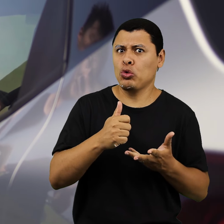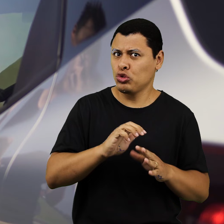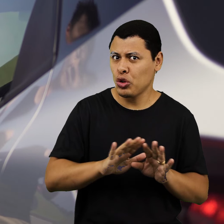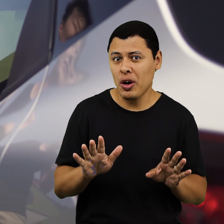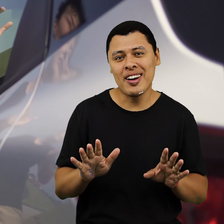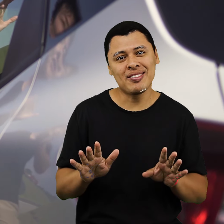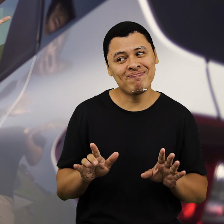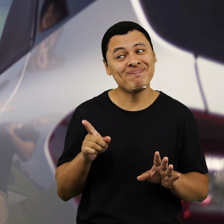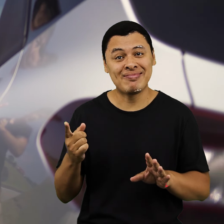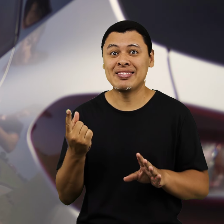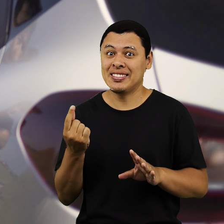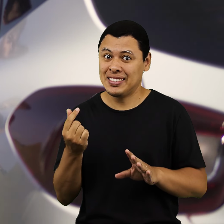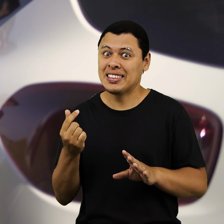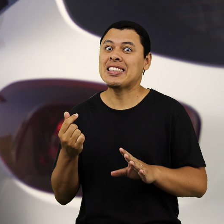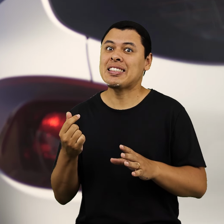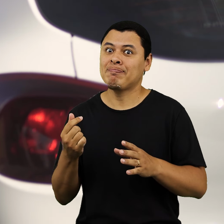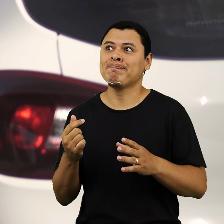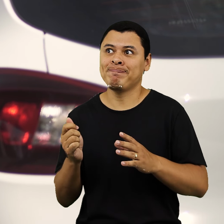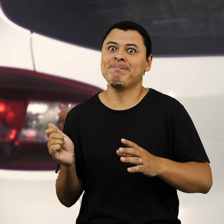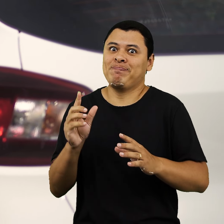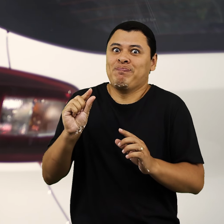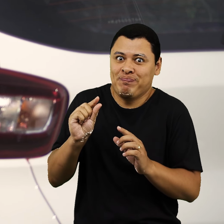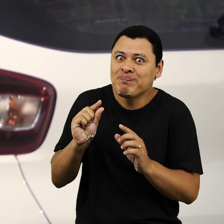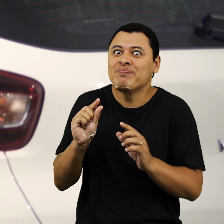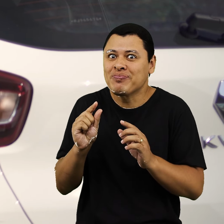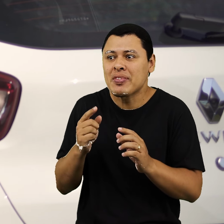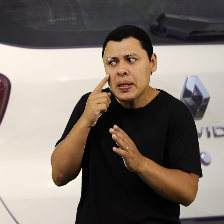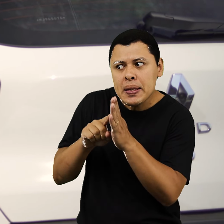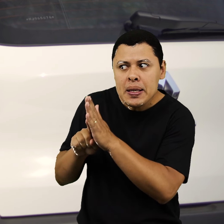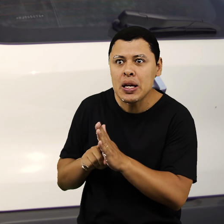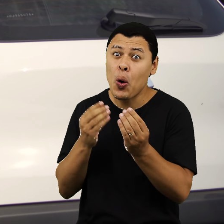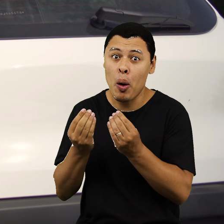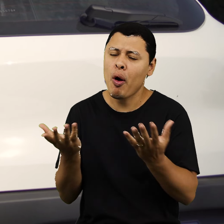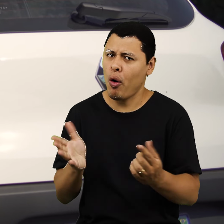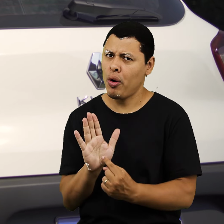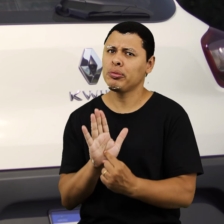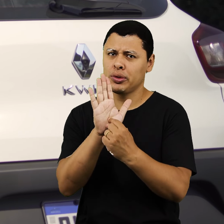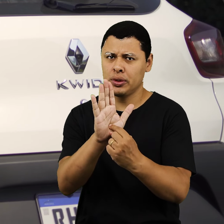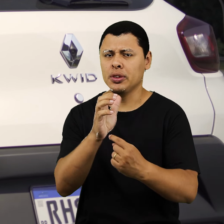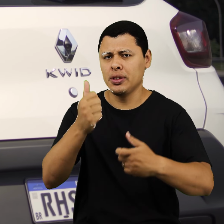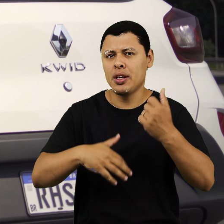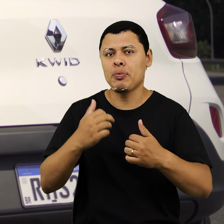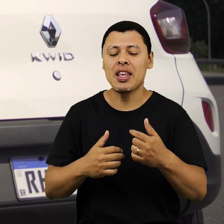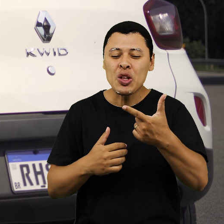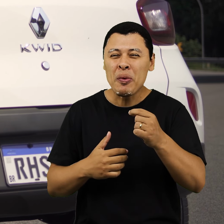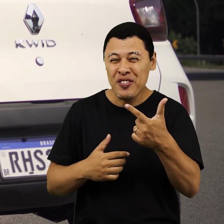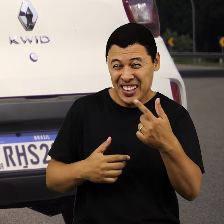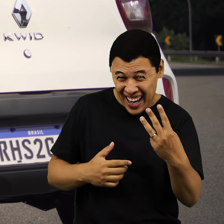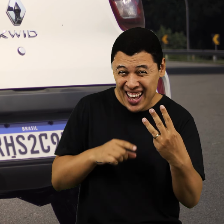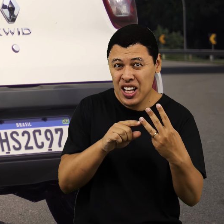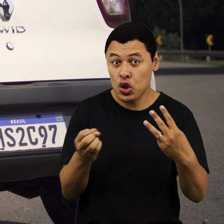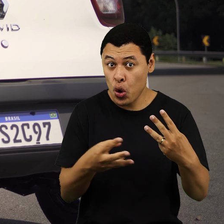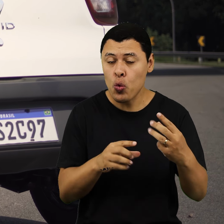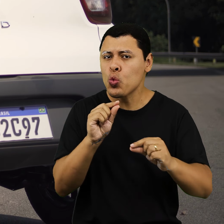para um 0 km, existem vários compromissos. Então nesse vídeo, além da gente apresentar para vocês tudo o que mudou na linha 2023 do Kwid, nós também